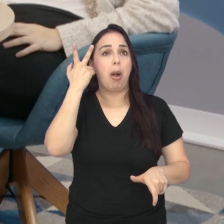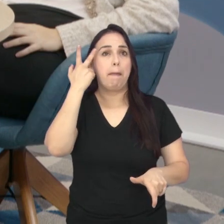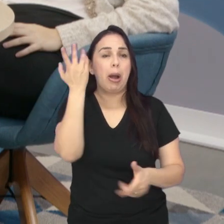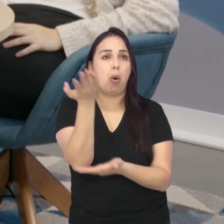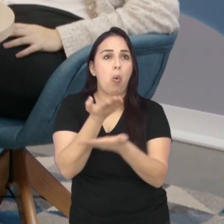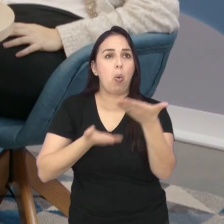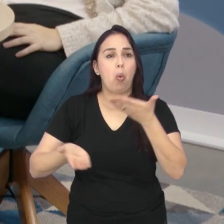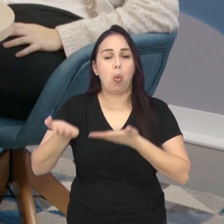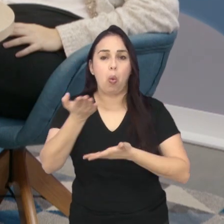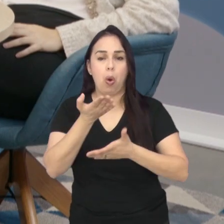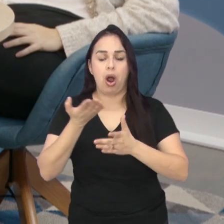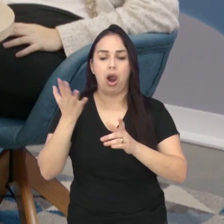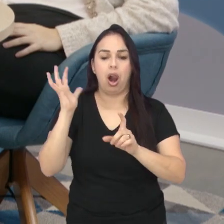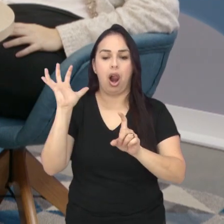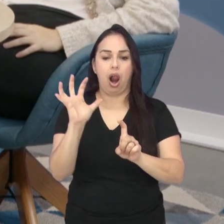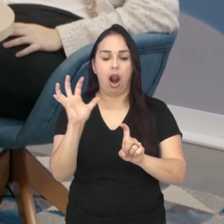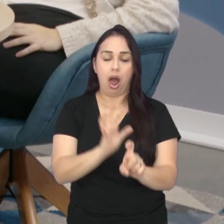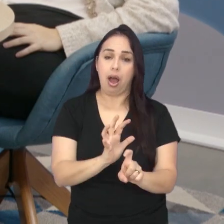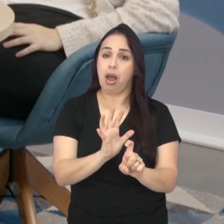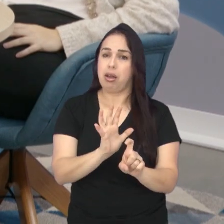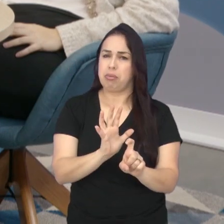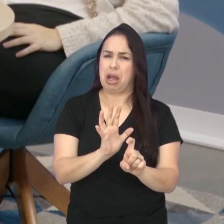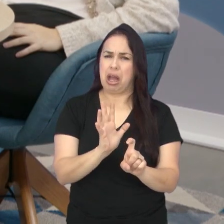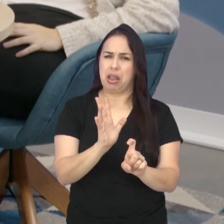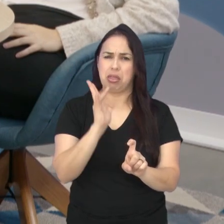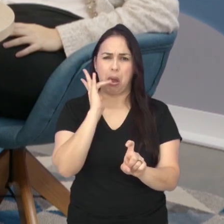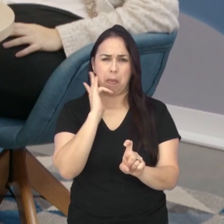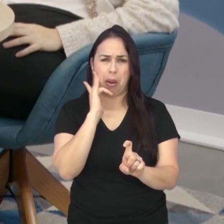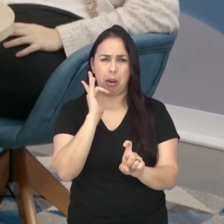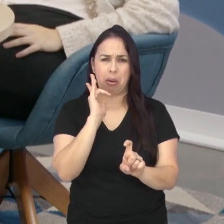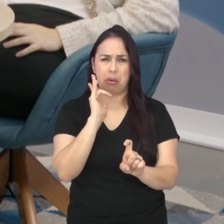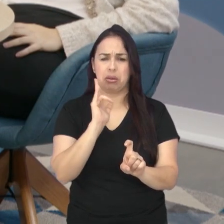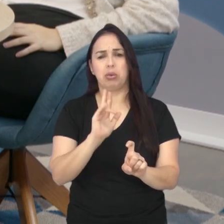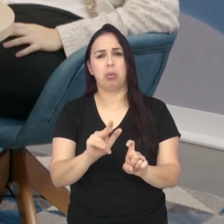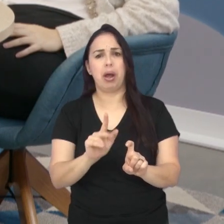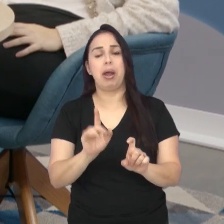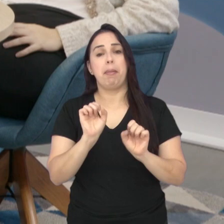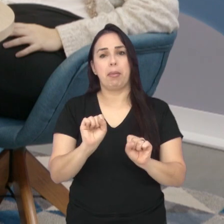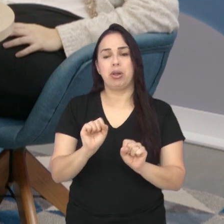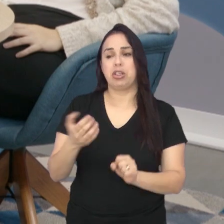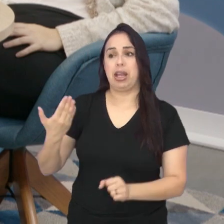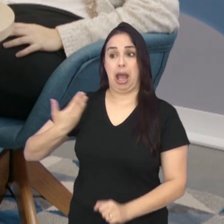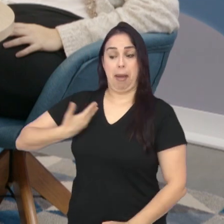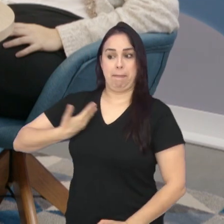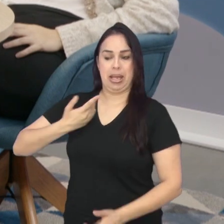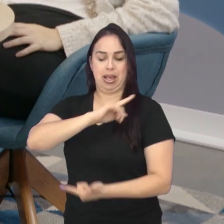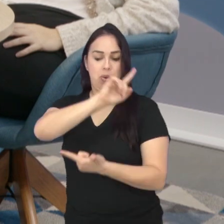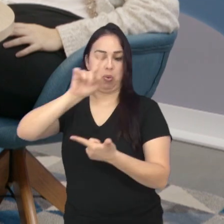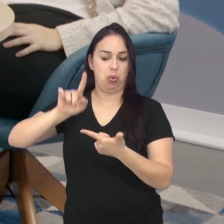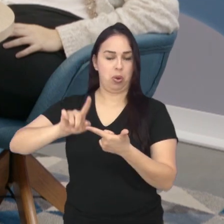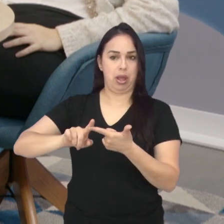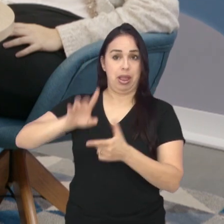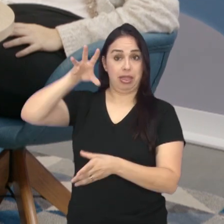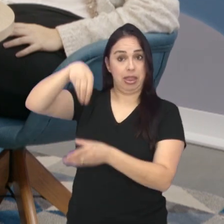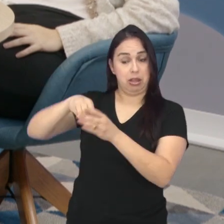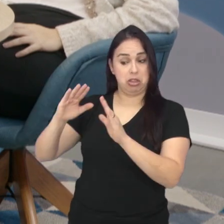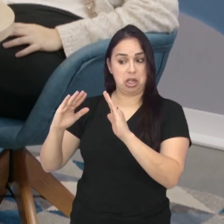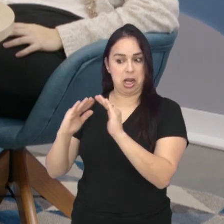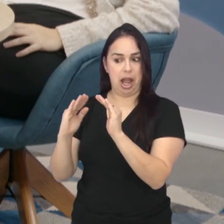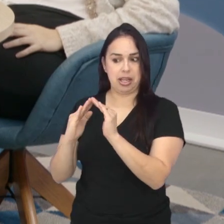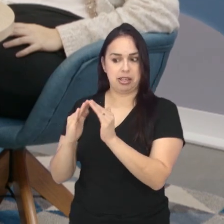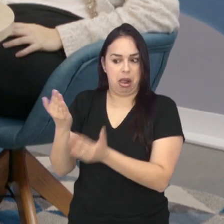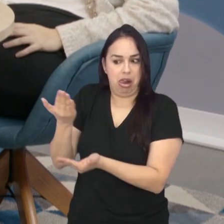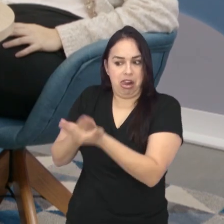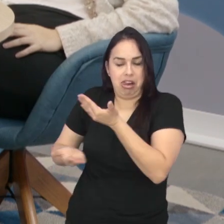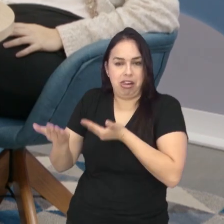de relacionamentos abusivos. Mas não, né? A gente pode ter um relacionamento abusivo com um amigo, com um trabalho dentro de casa,